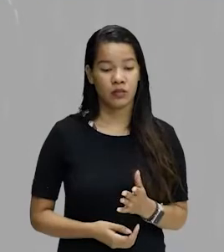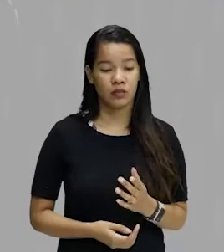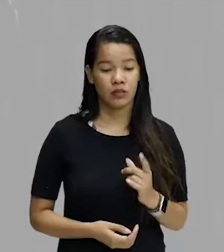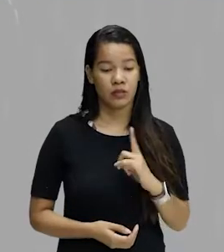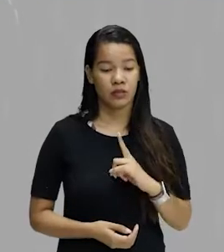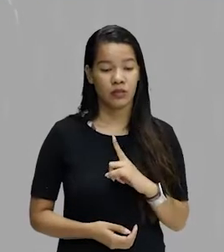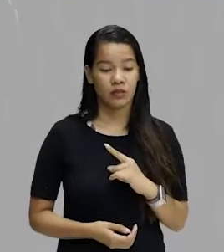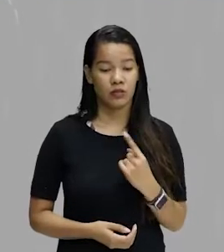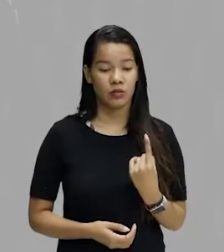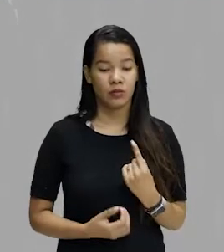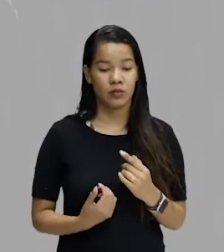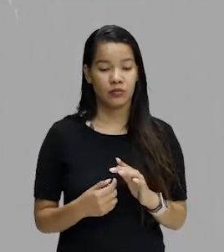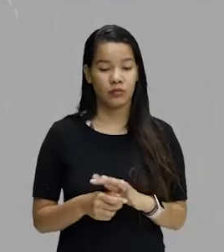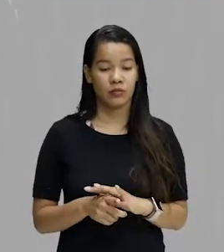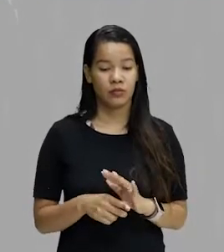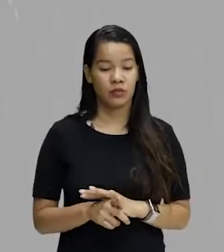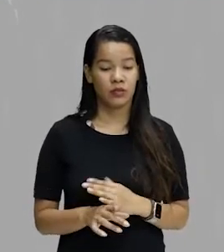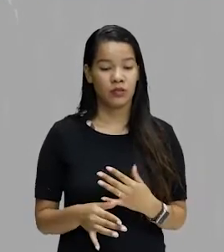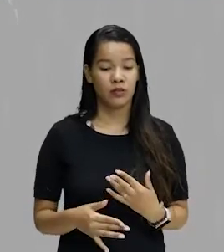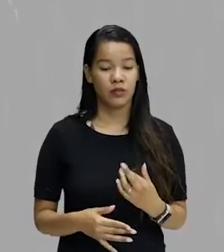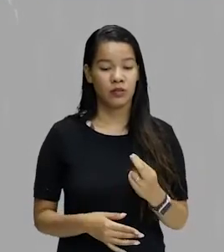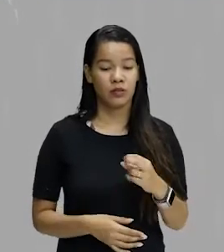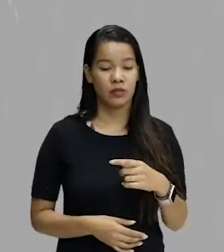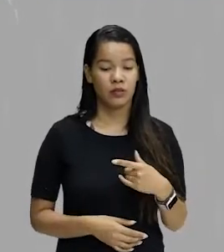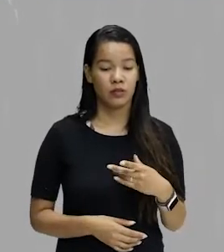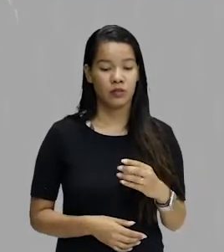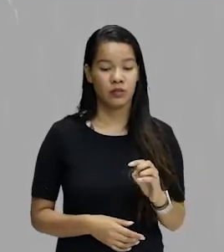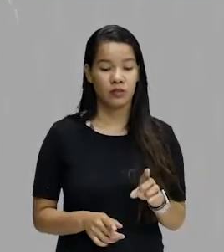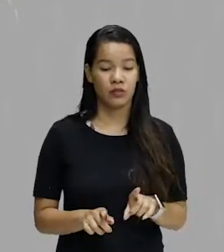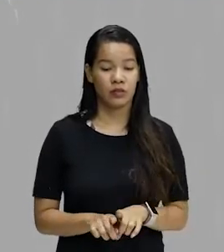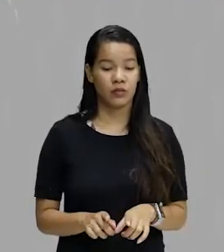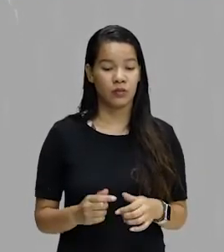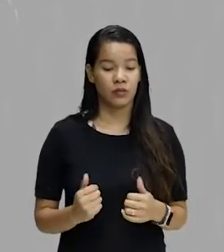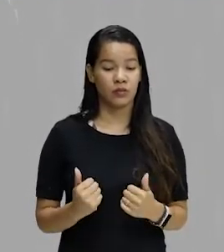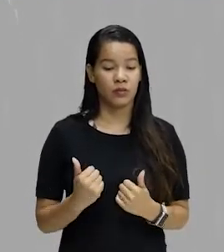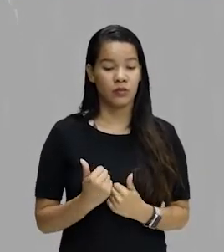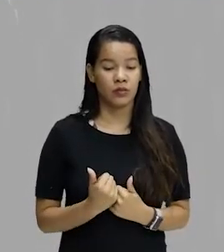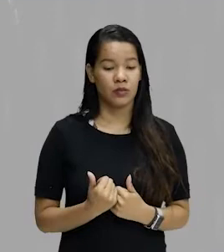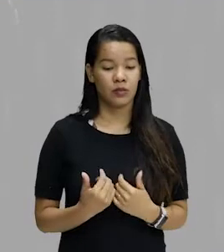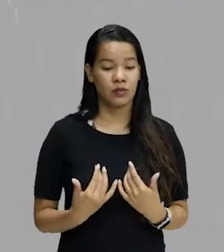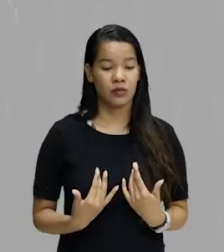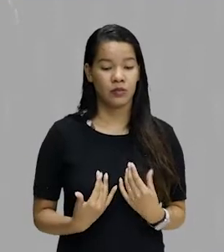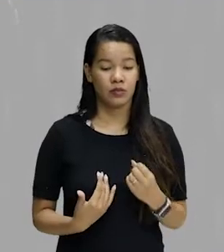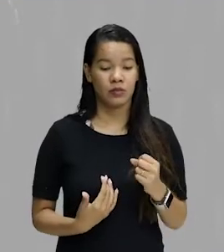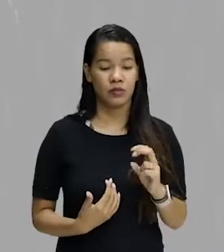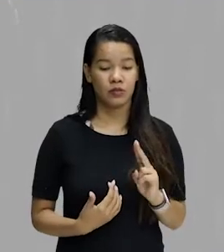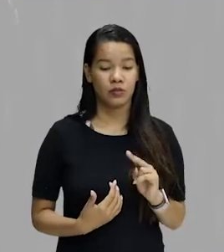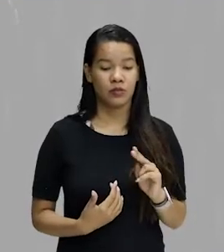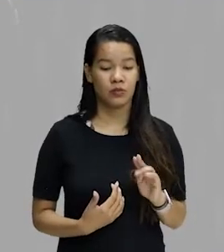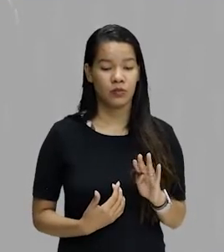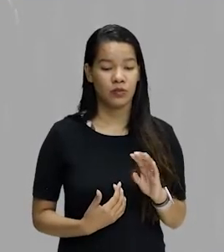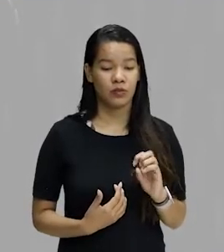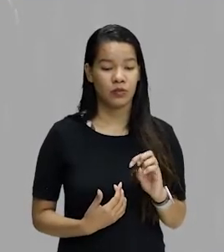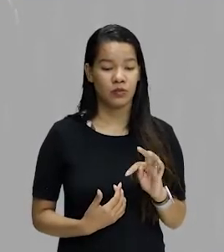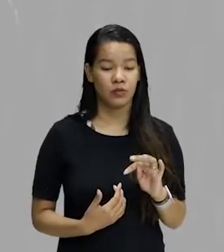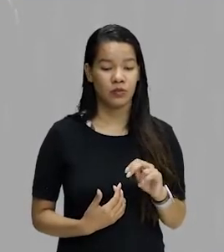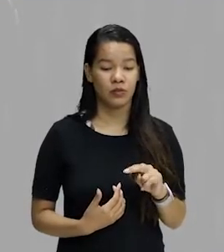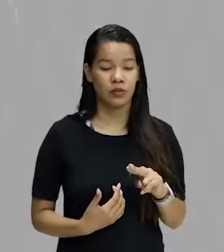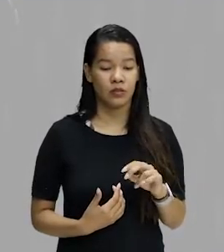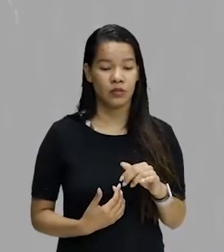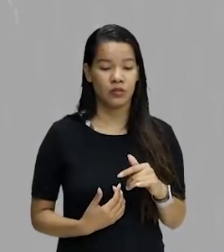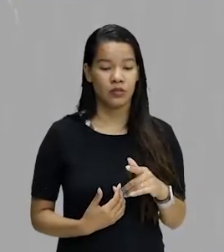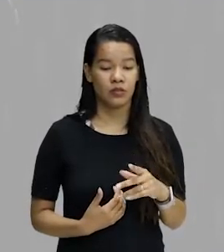seguinte gatilho: reação de substituição. Substituição vai ocorrer em compostos saturados,